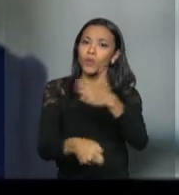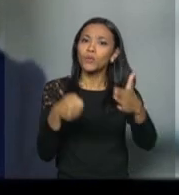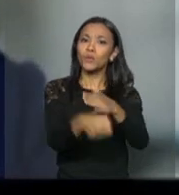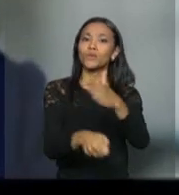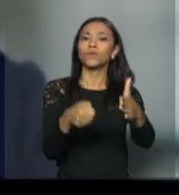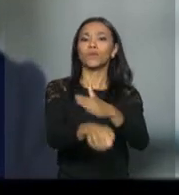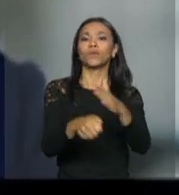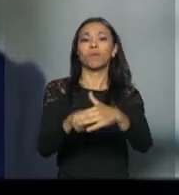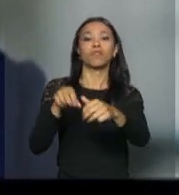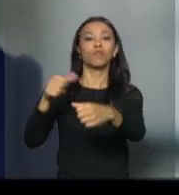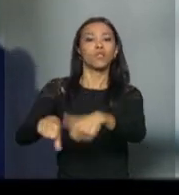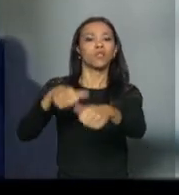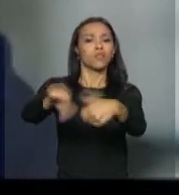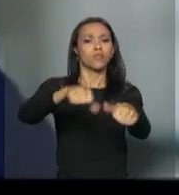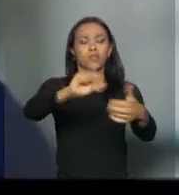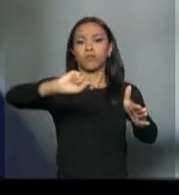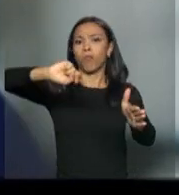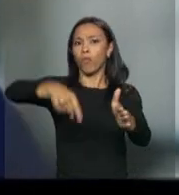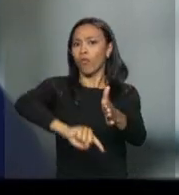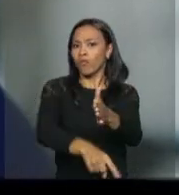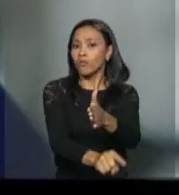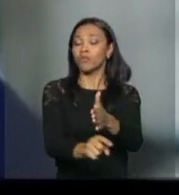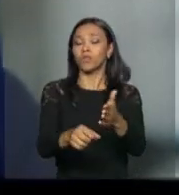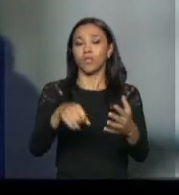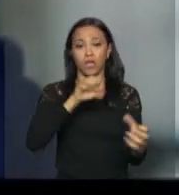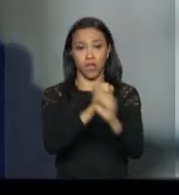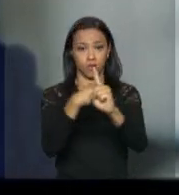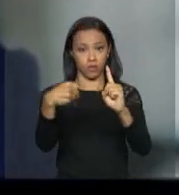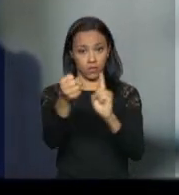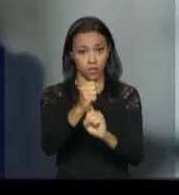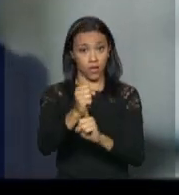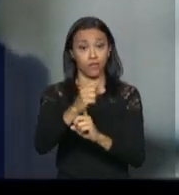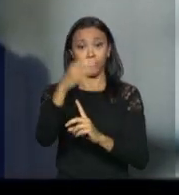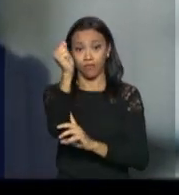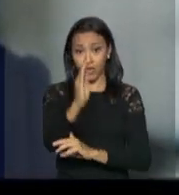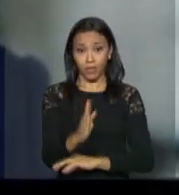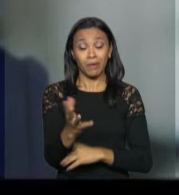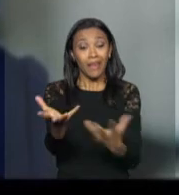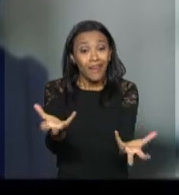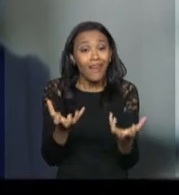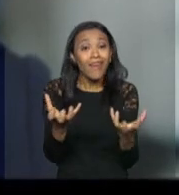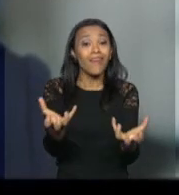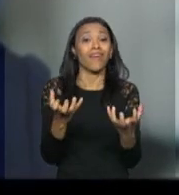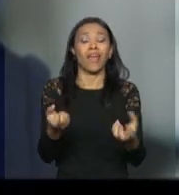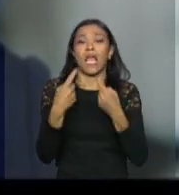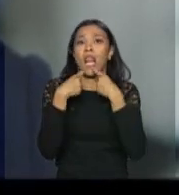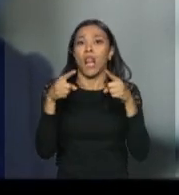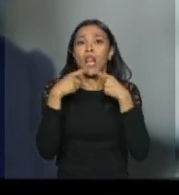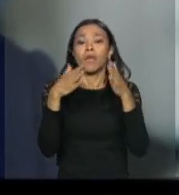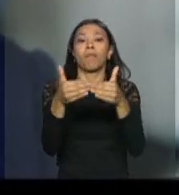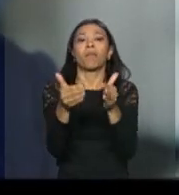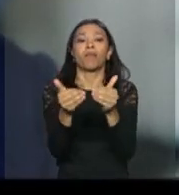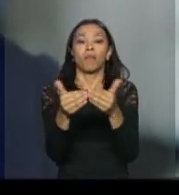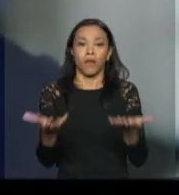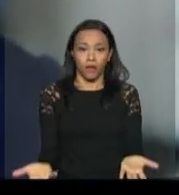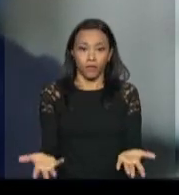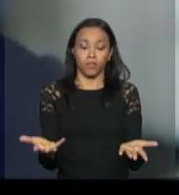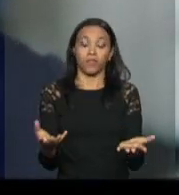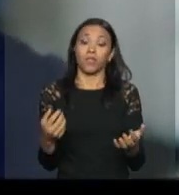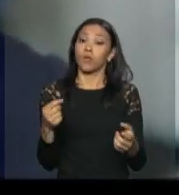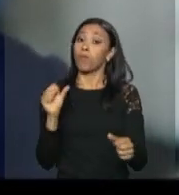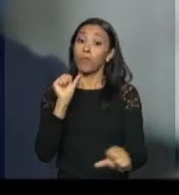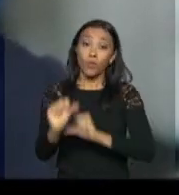reformas mais profundas que a sociedade brasileira tanto precisa e tanto reclama. Nas